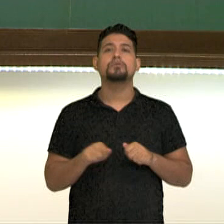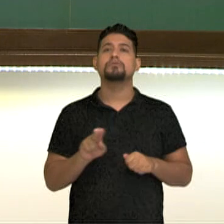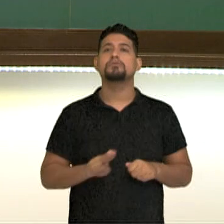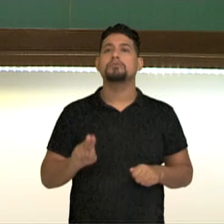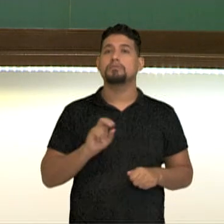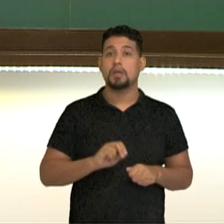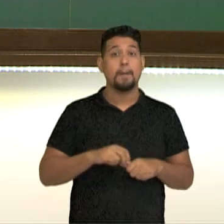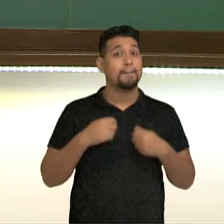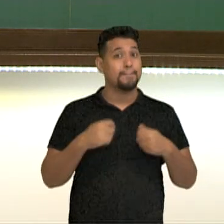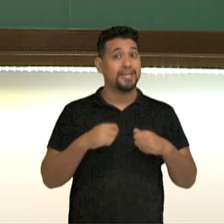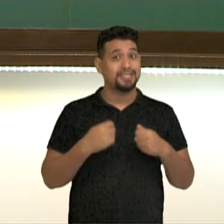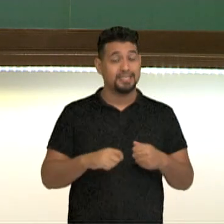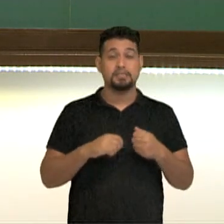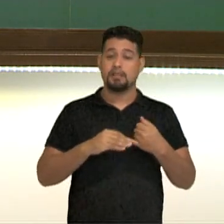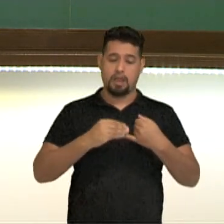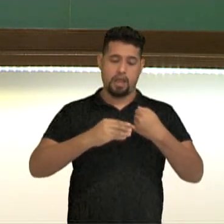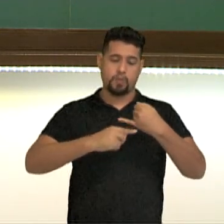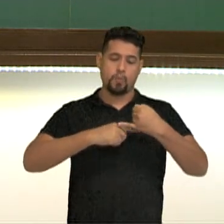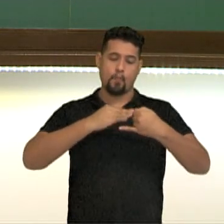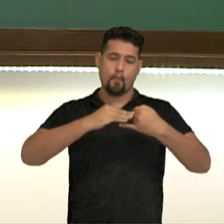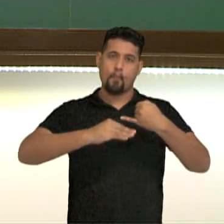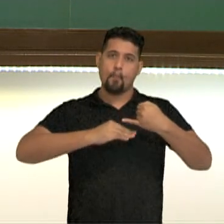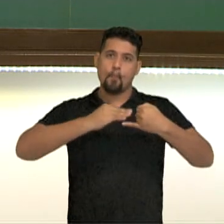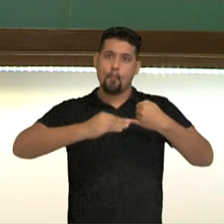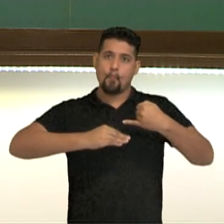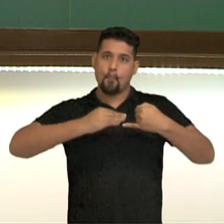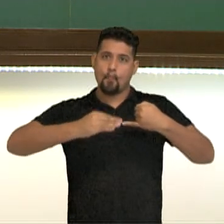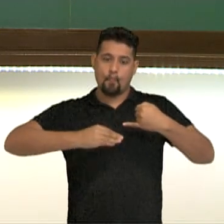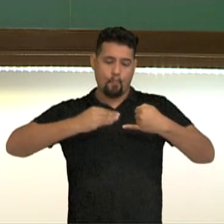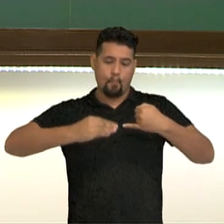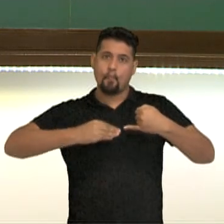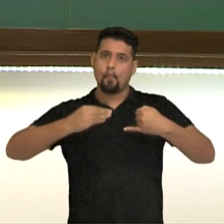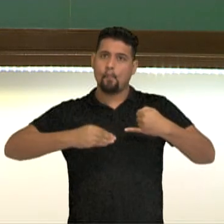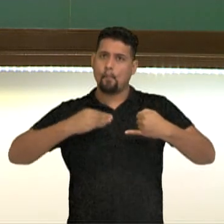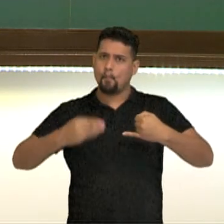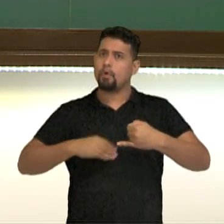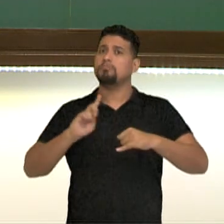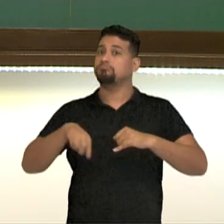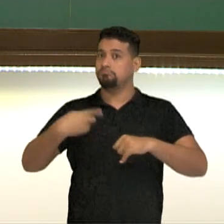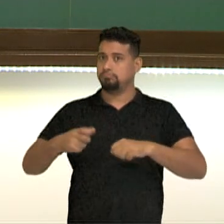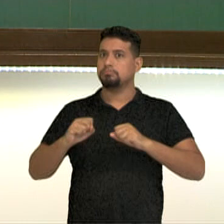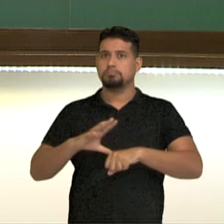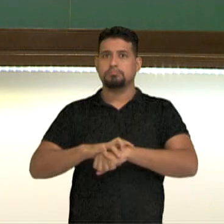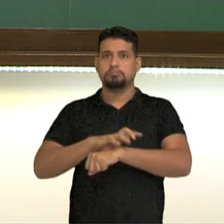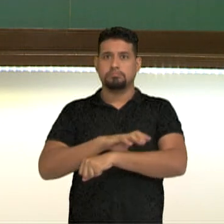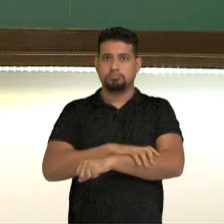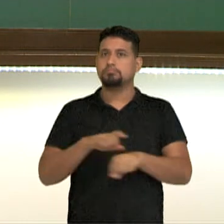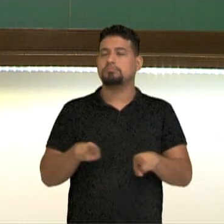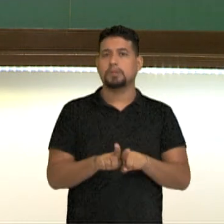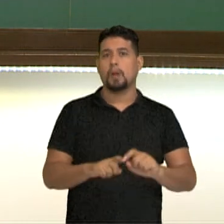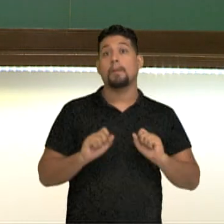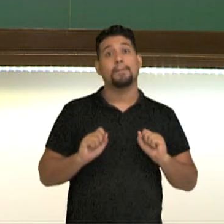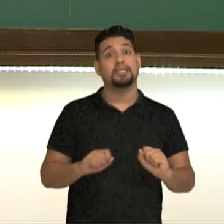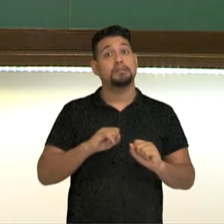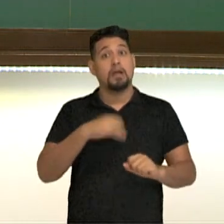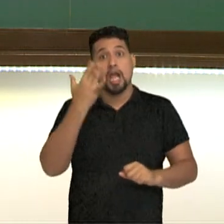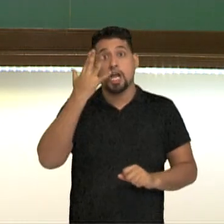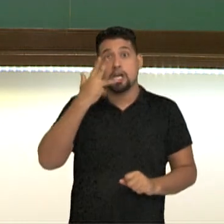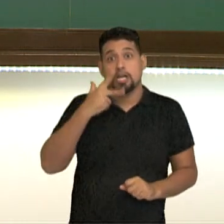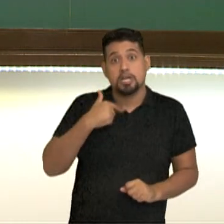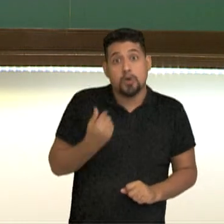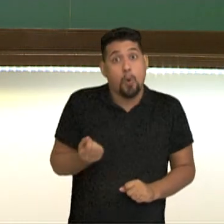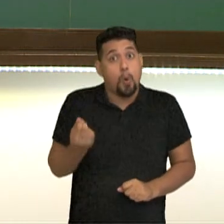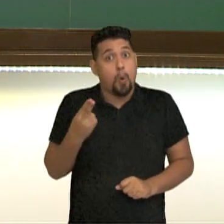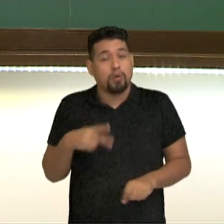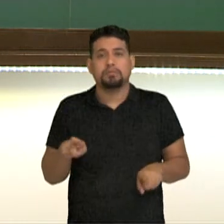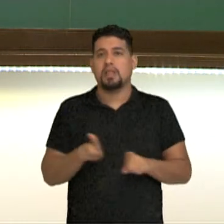uma camada isolante por fora para que eu possa manusear essa fiação. Ou ainda para que se uma criança ou